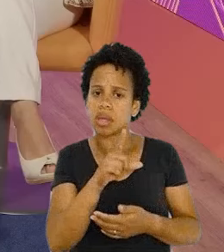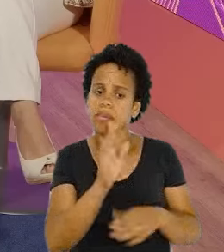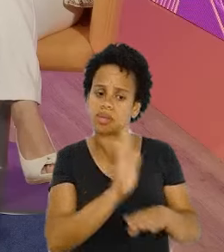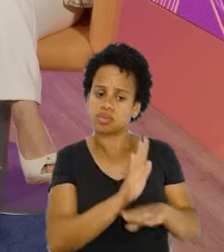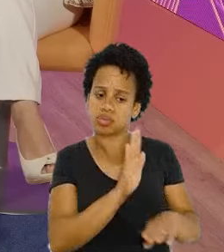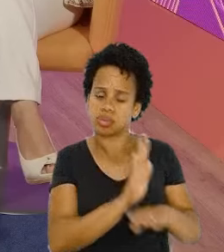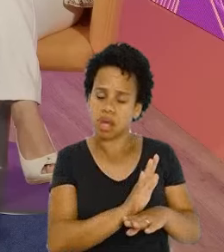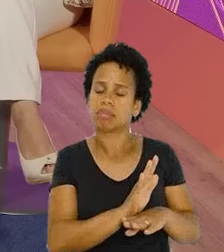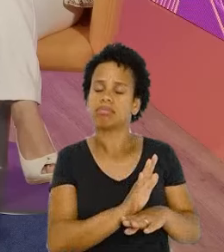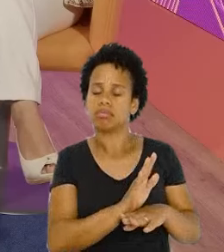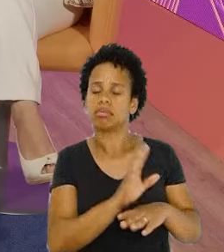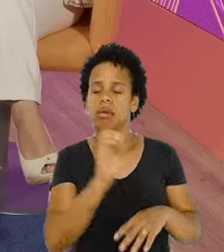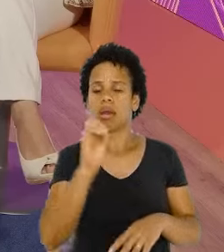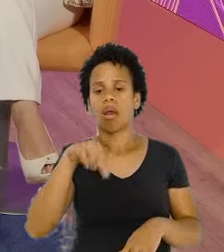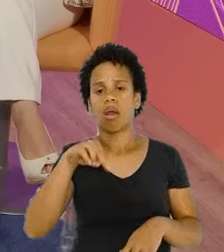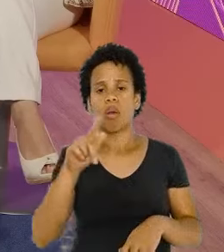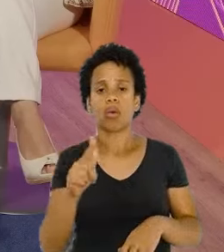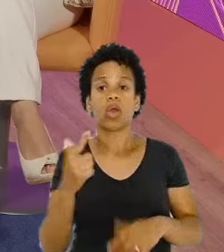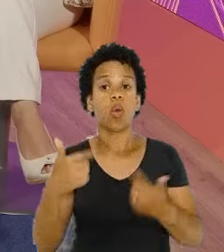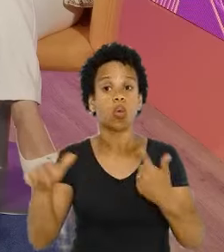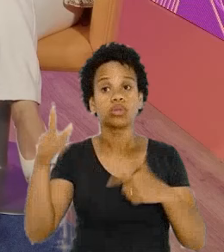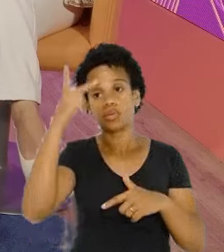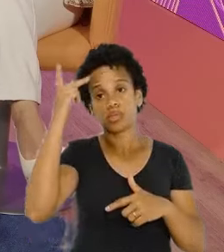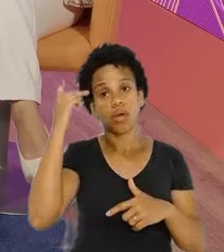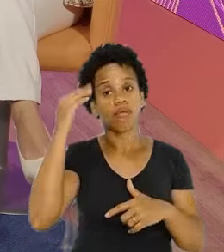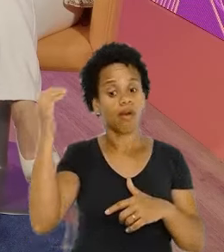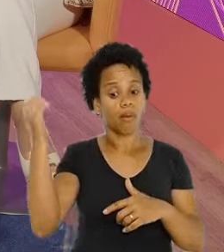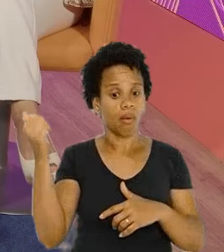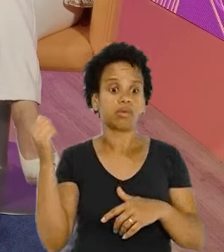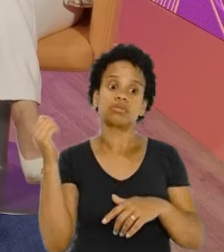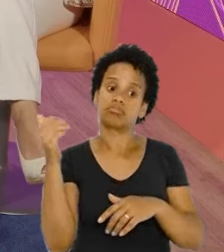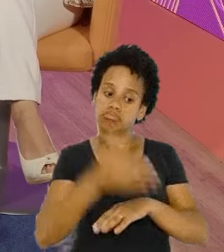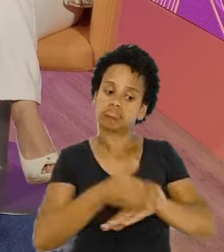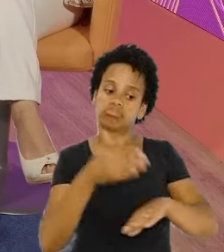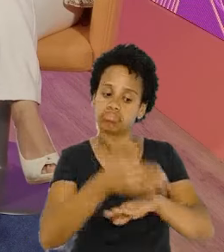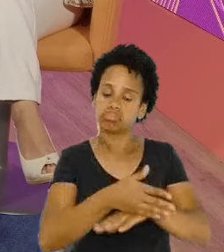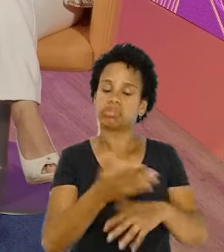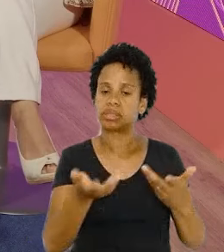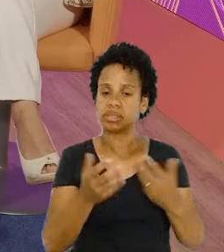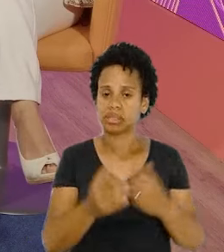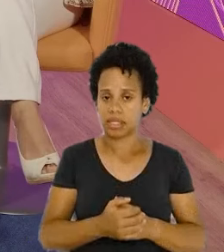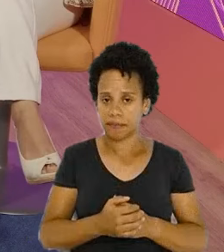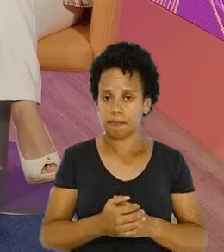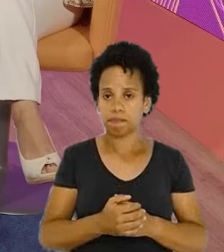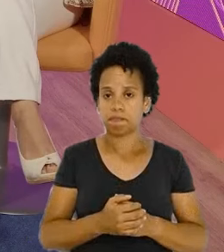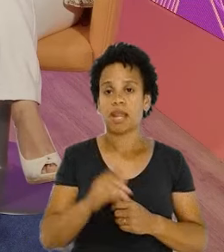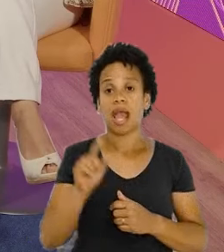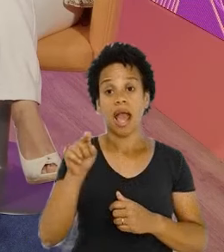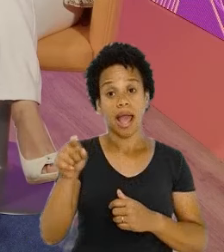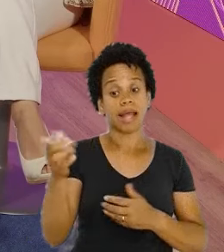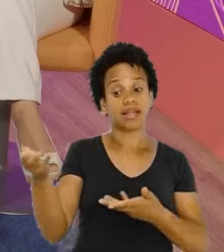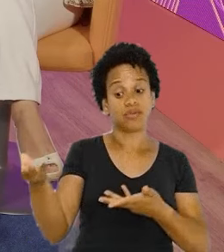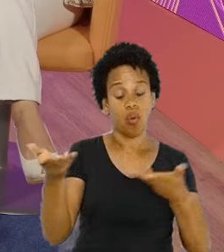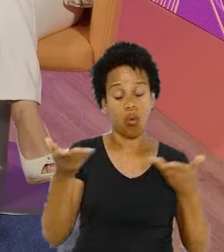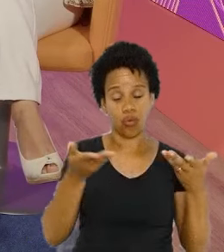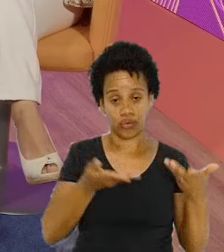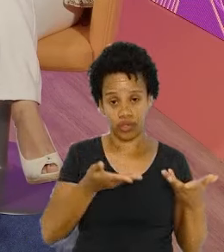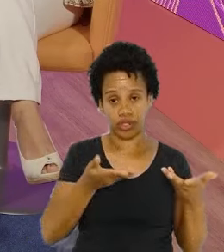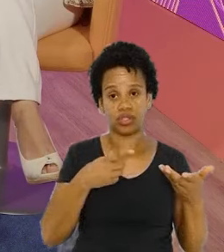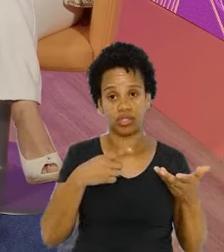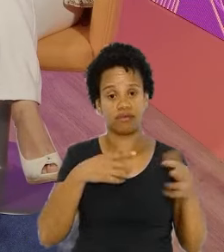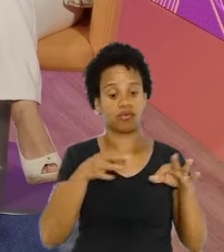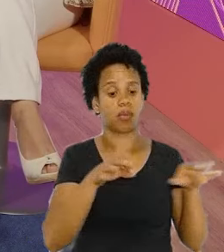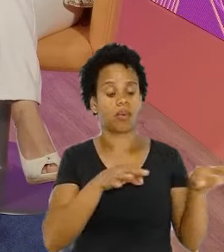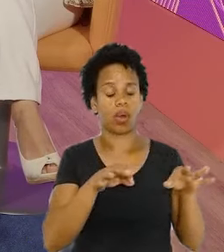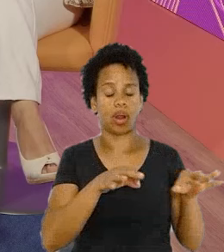outros e outros famosos irem até lá aí um dia ela recebeu uma uma um convite né para participar de